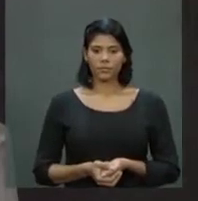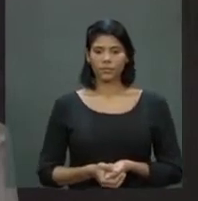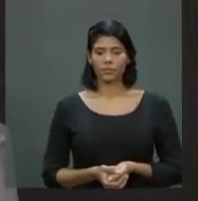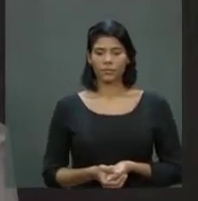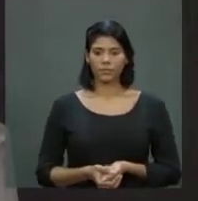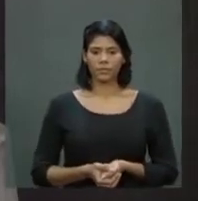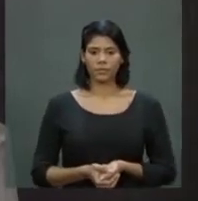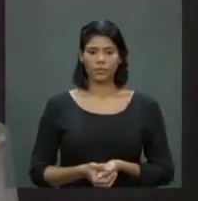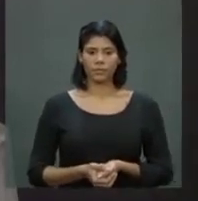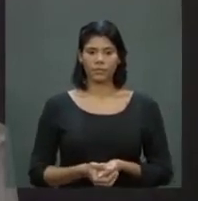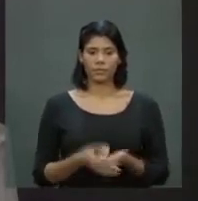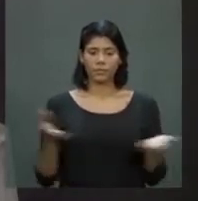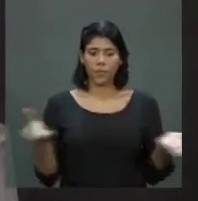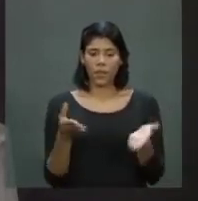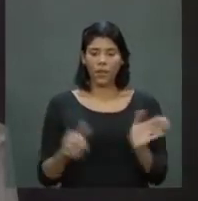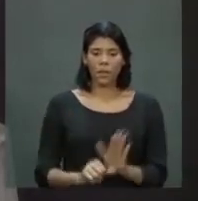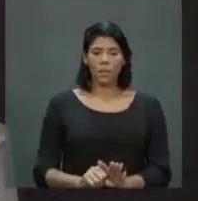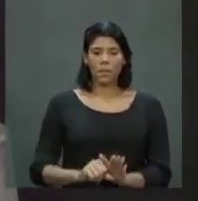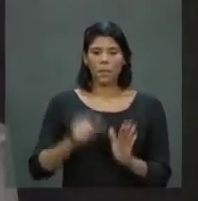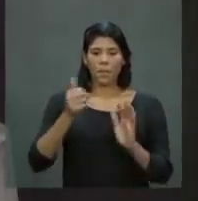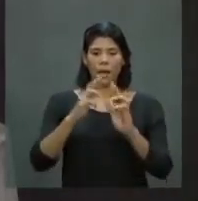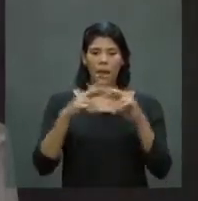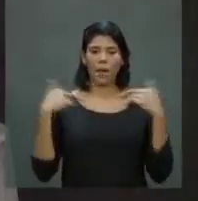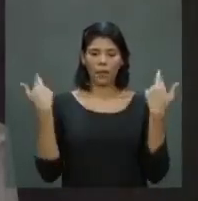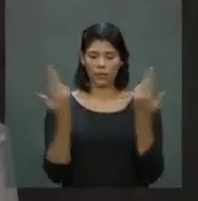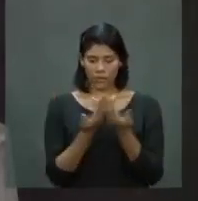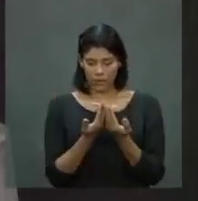estamos aqui na primeira sessão